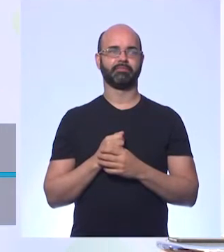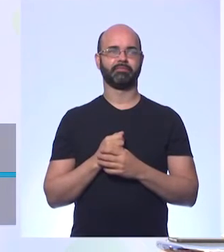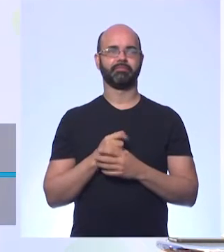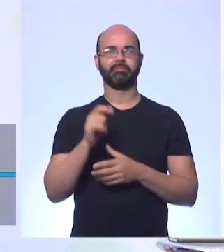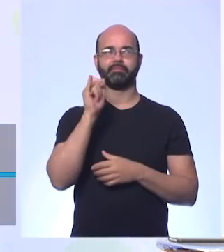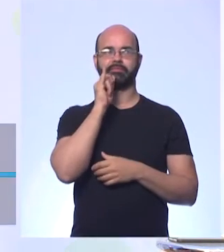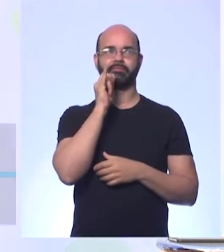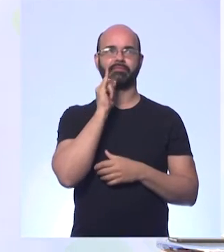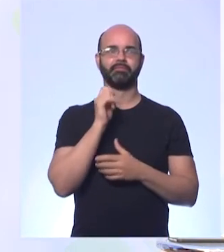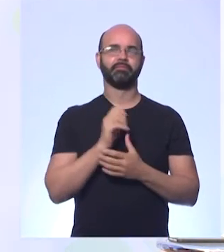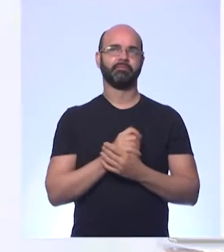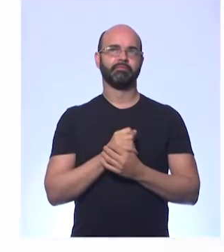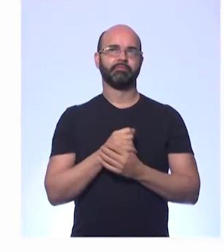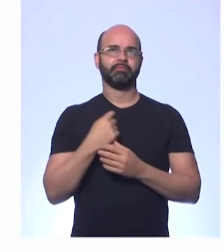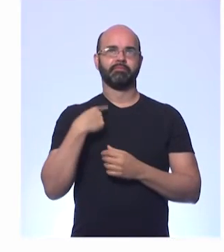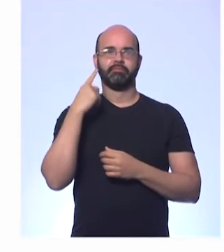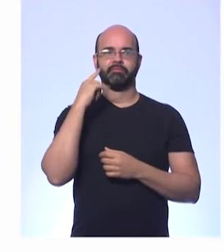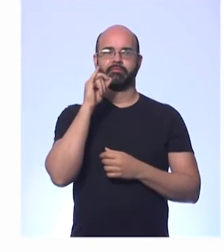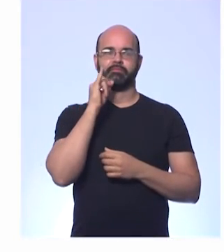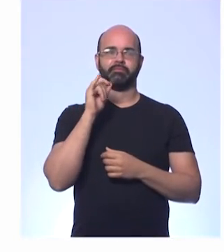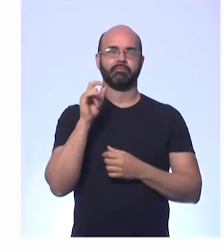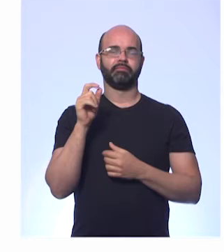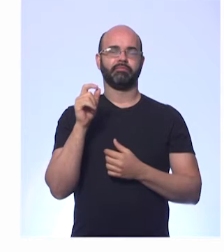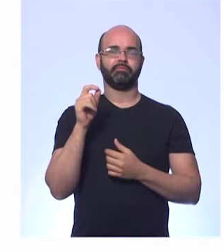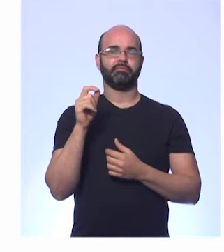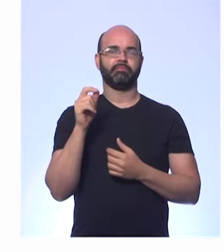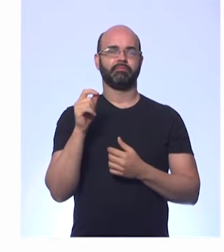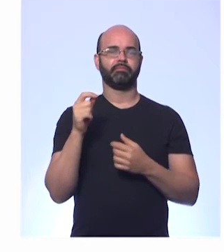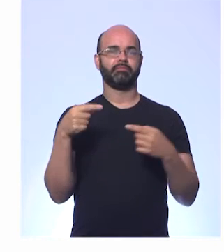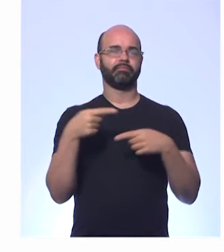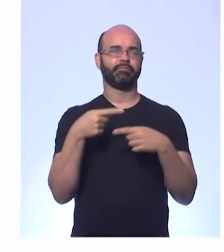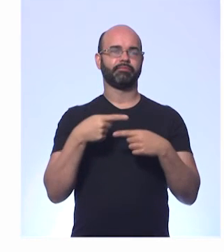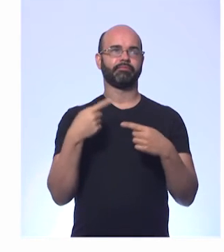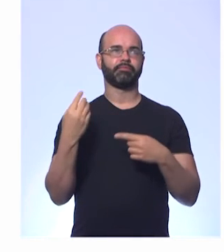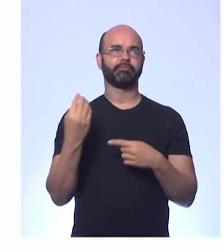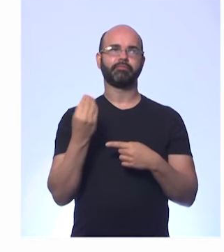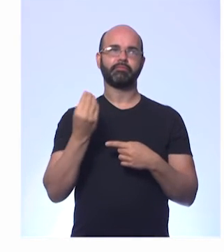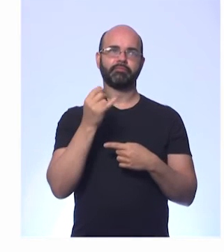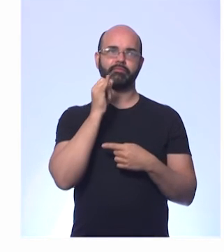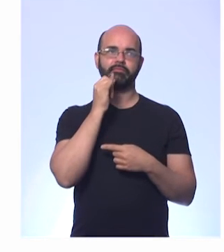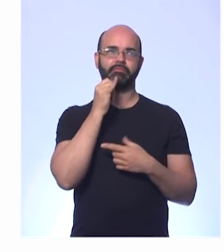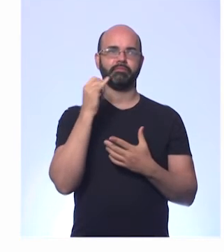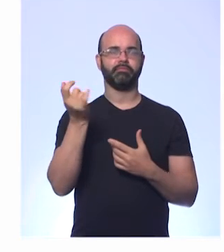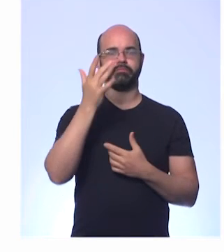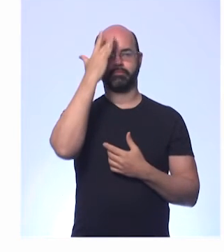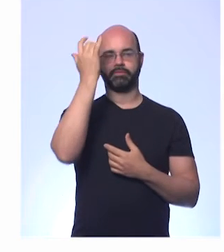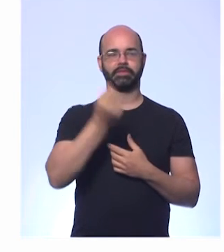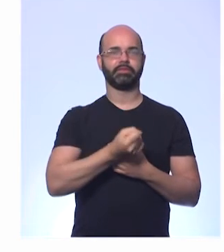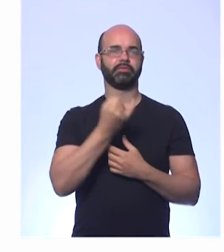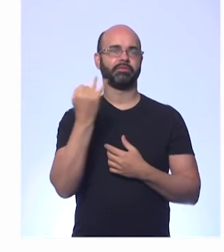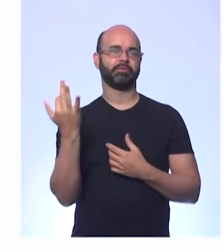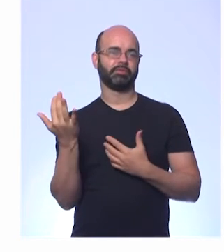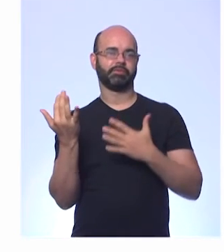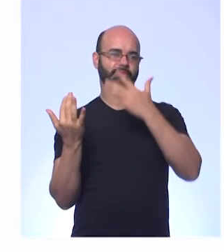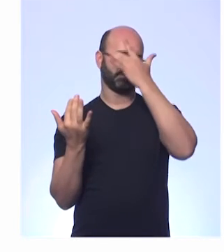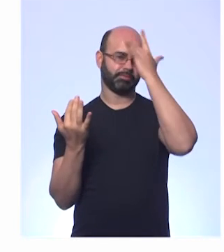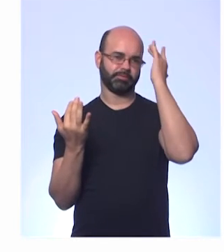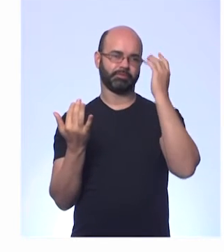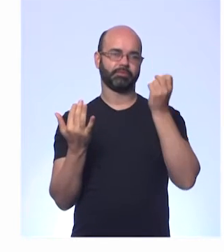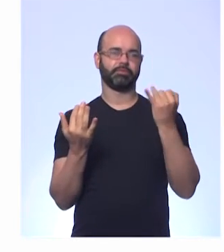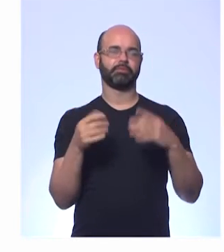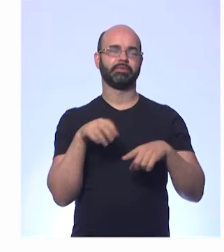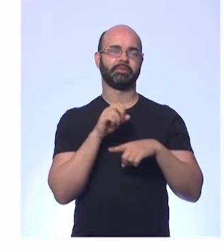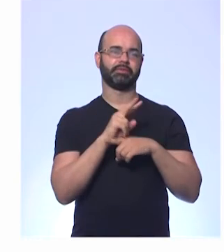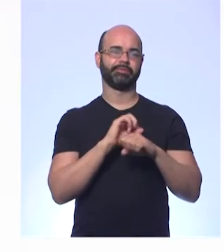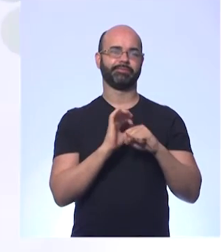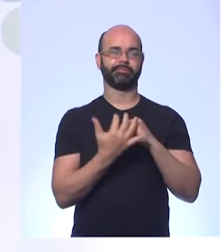por exemplo, qual é a razão entre o número de pessoas e o número de contaminados